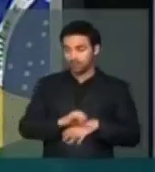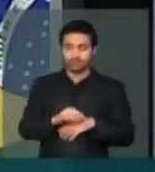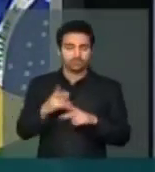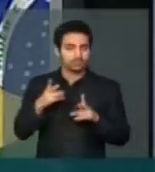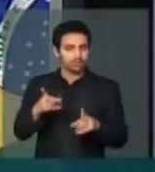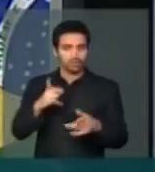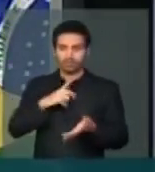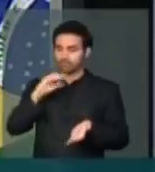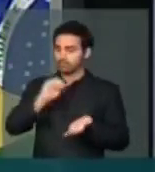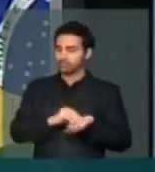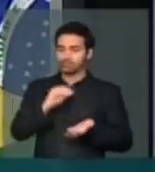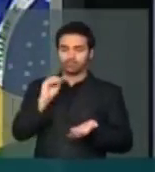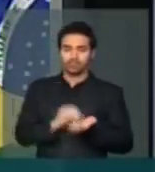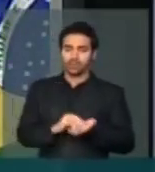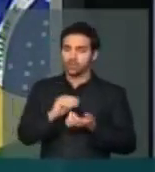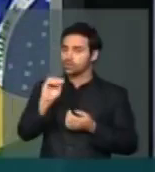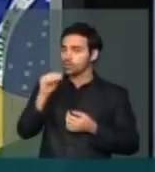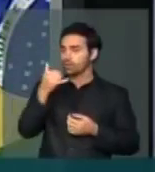crise de falta de energia.